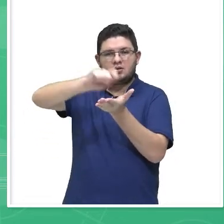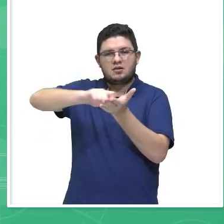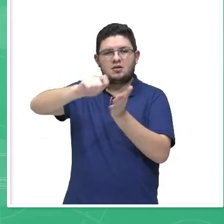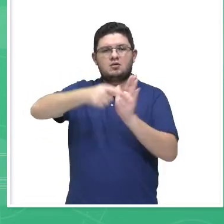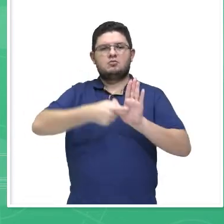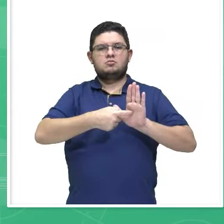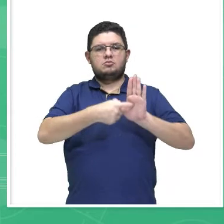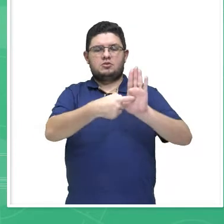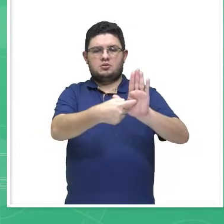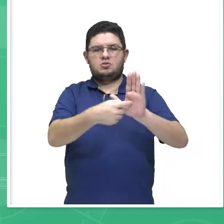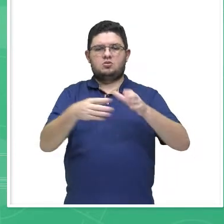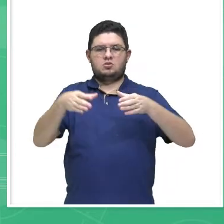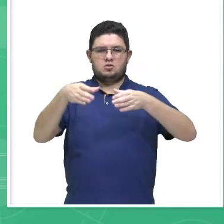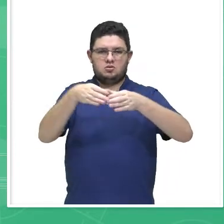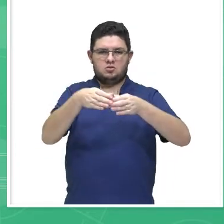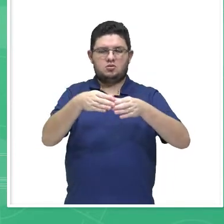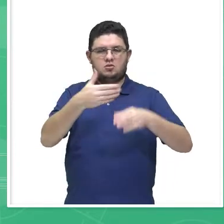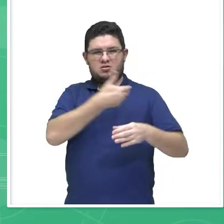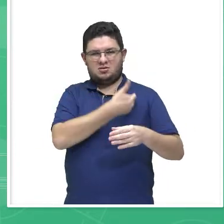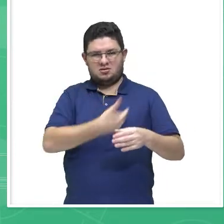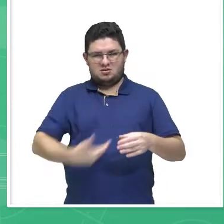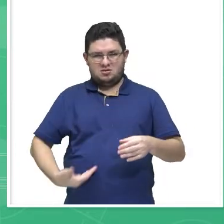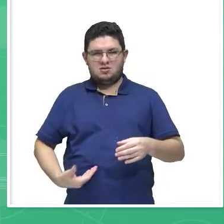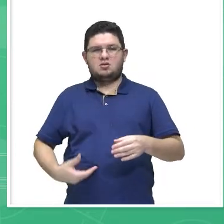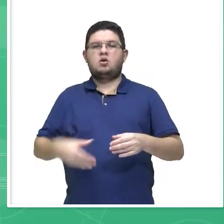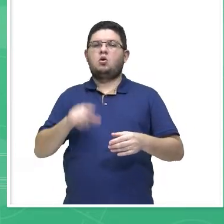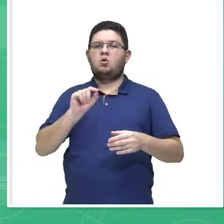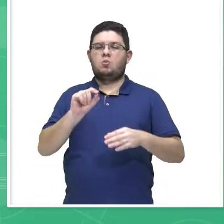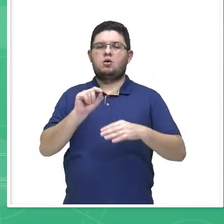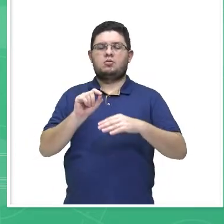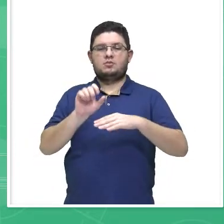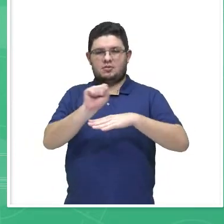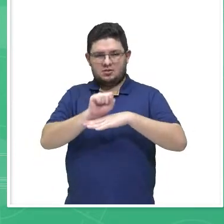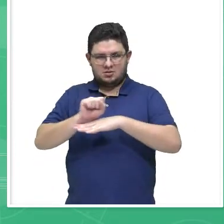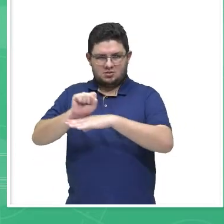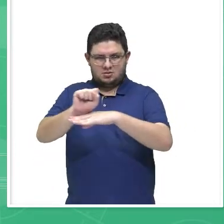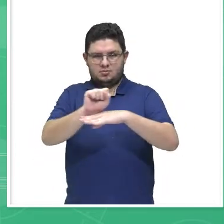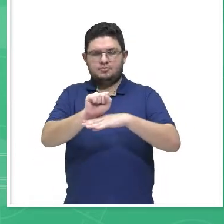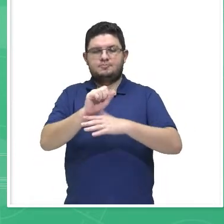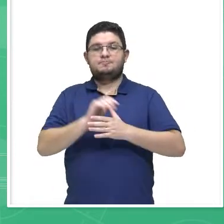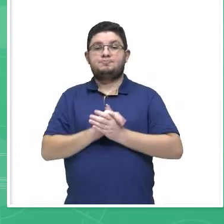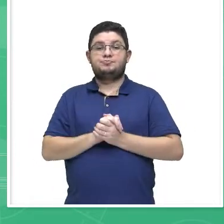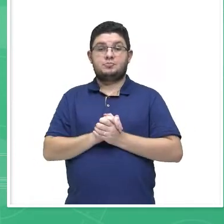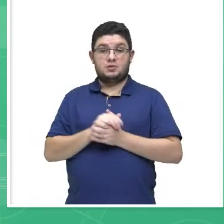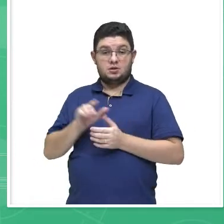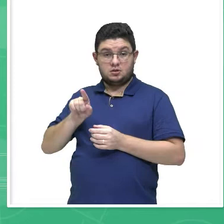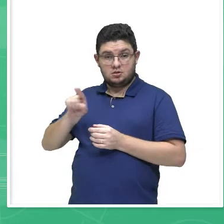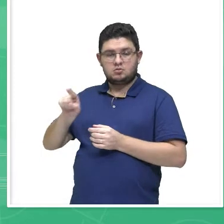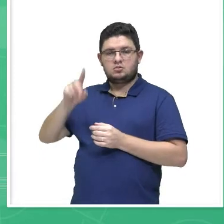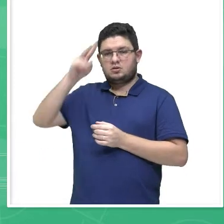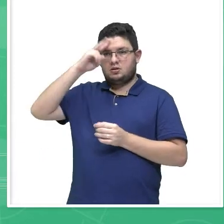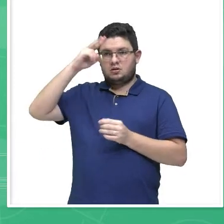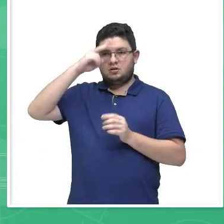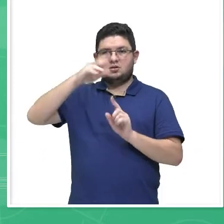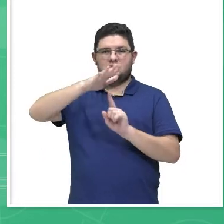vocês ouvirem falar da Primavera dos Povos, associem imediatamente lá ao ano de